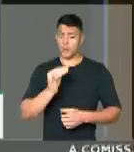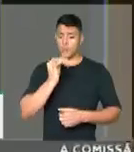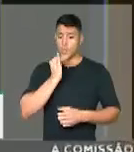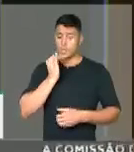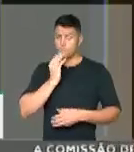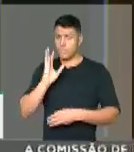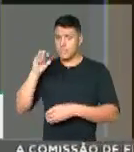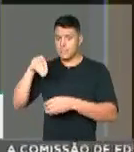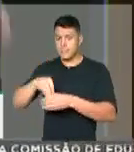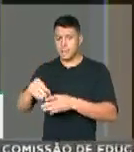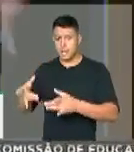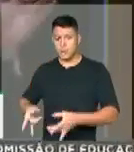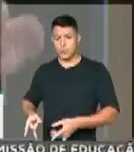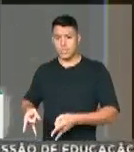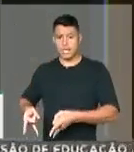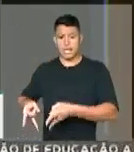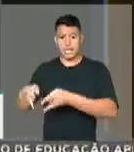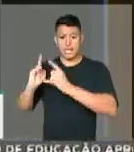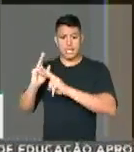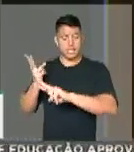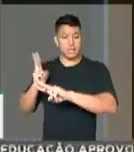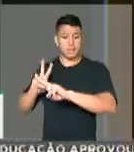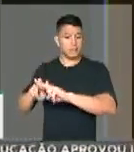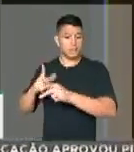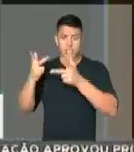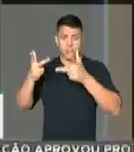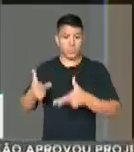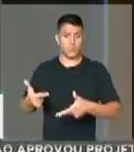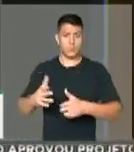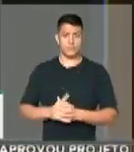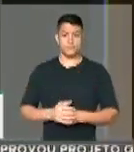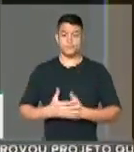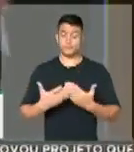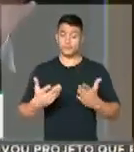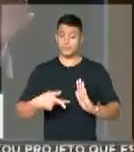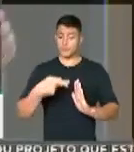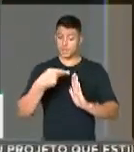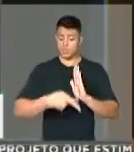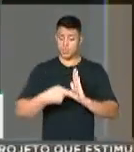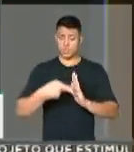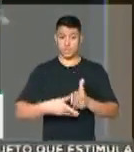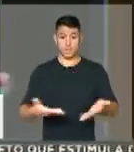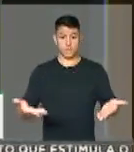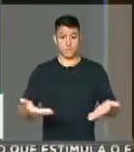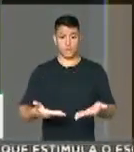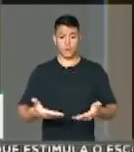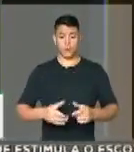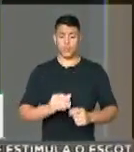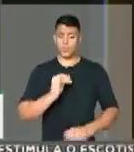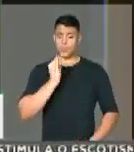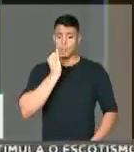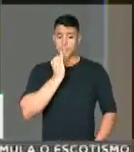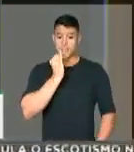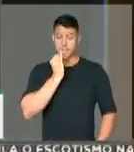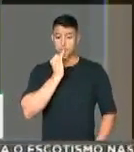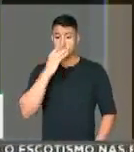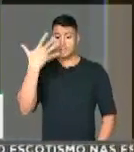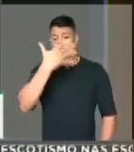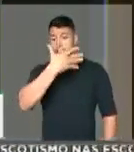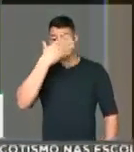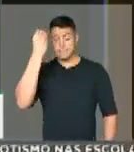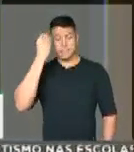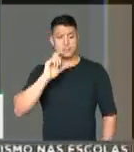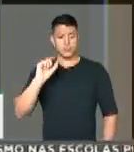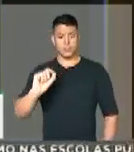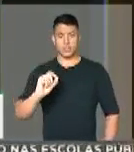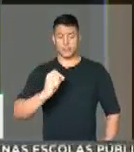da mesma forma. O projeto que está sendo aqui discutido, por exemplo, não leva em conta que no Brasil